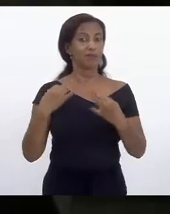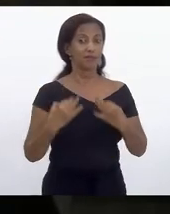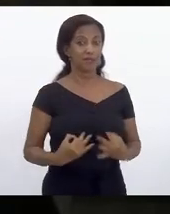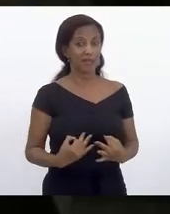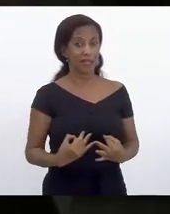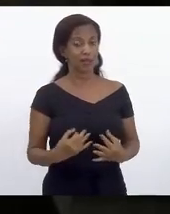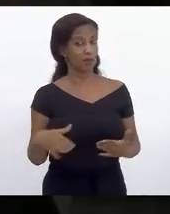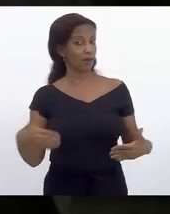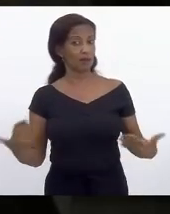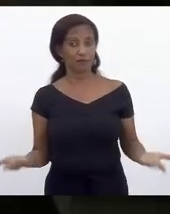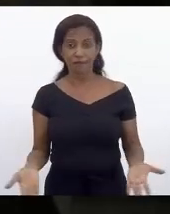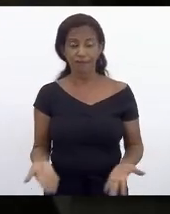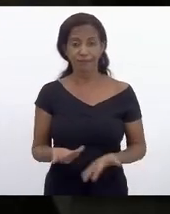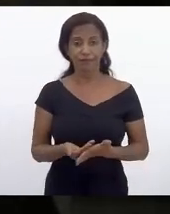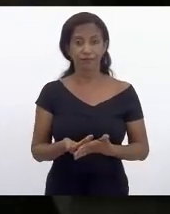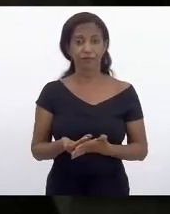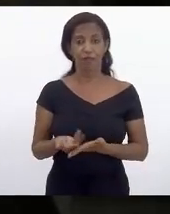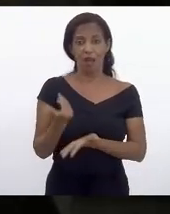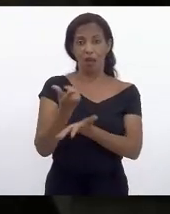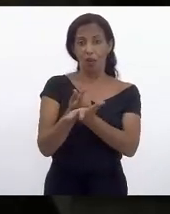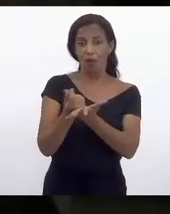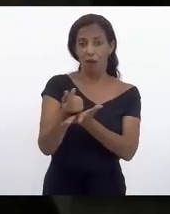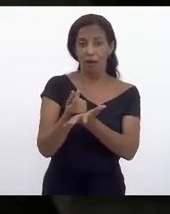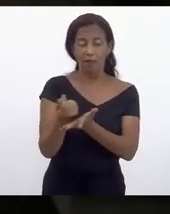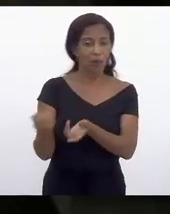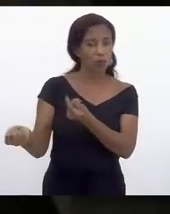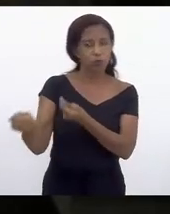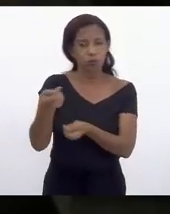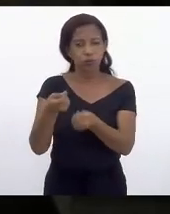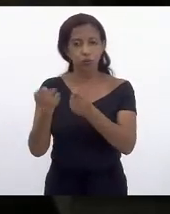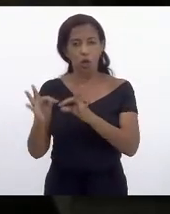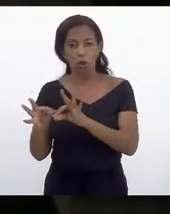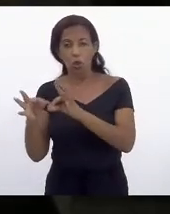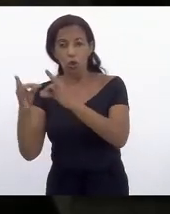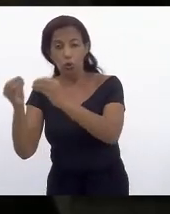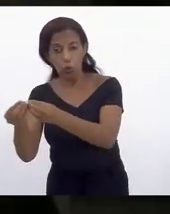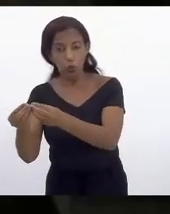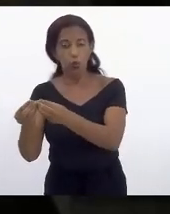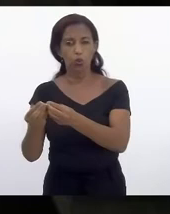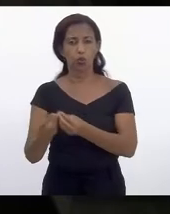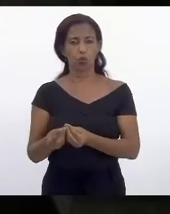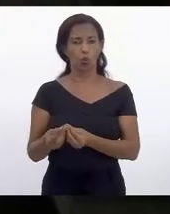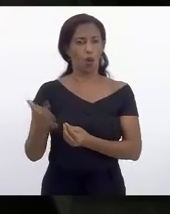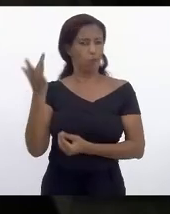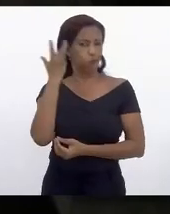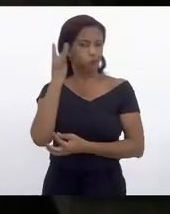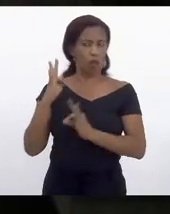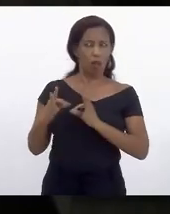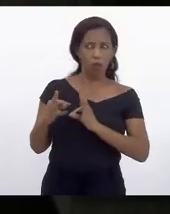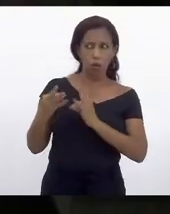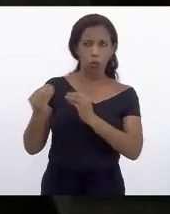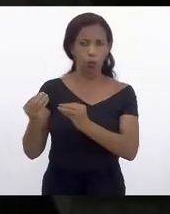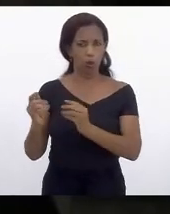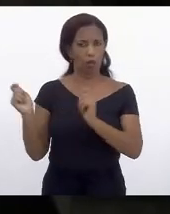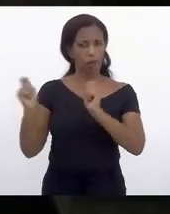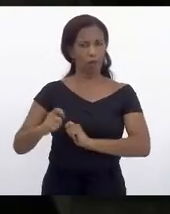religiosamente, porque, afinal de contas, ao capital financeiro, tudo, ao rentismo, tudo, à burguesia financeira, tudo. Então,